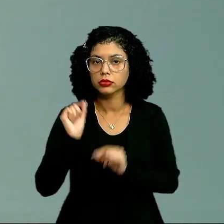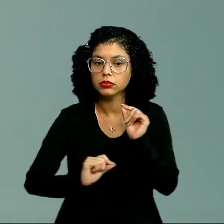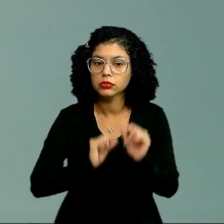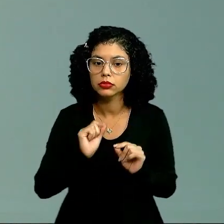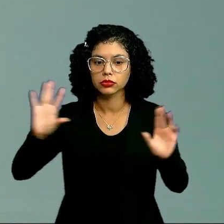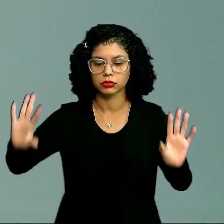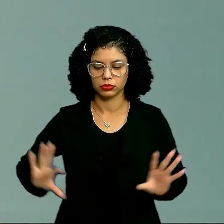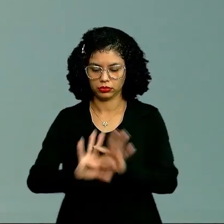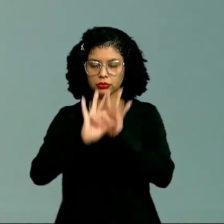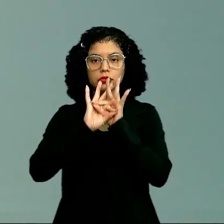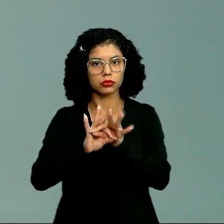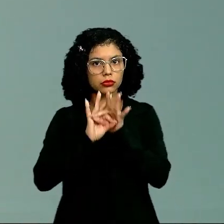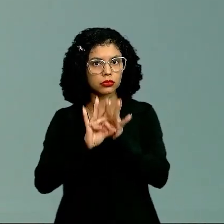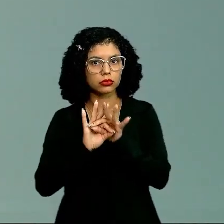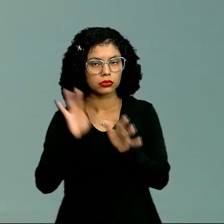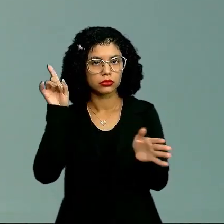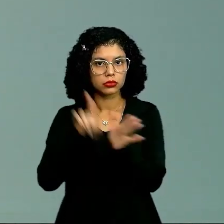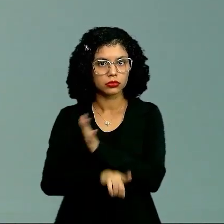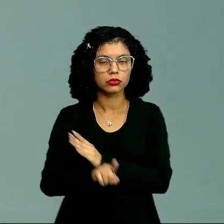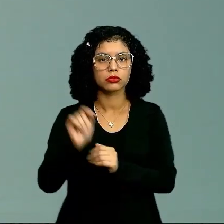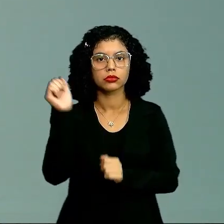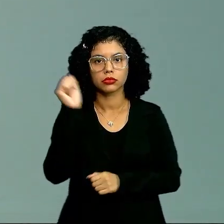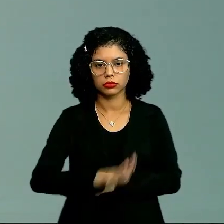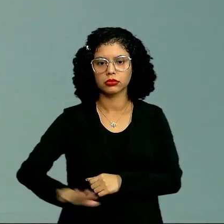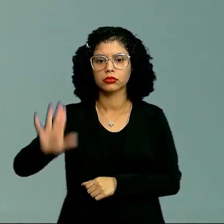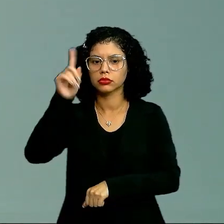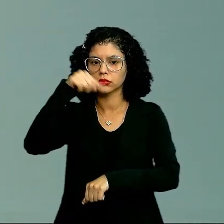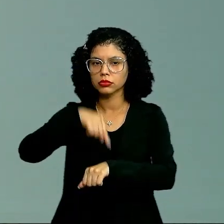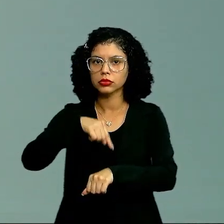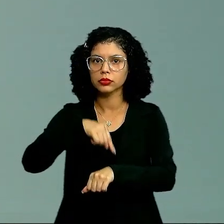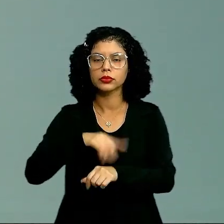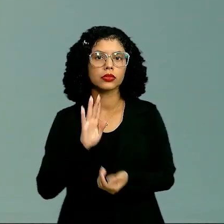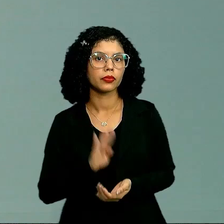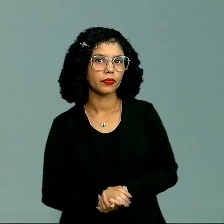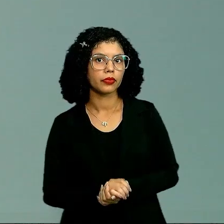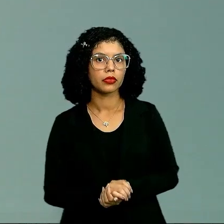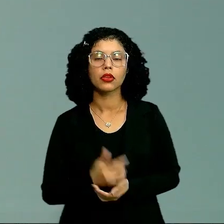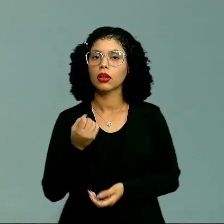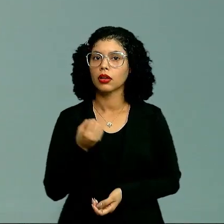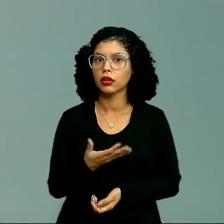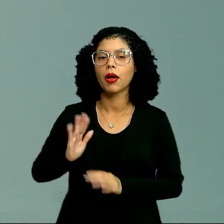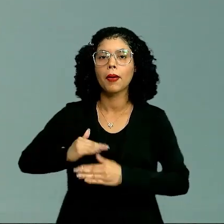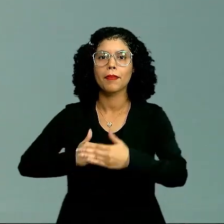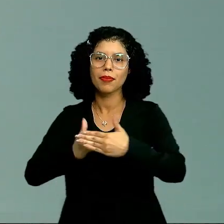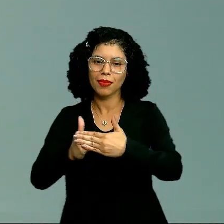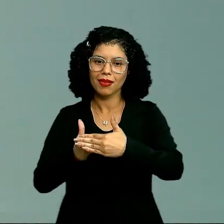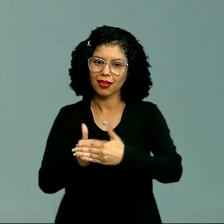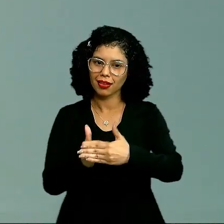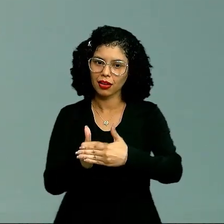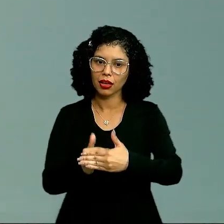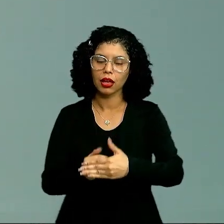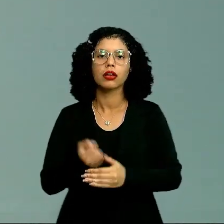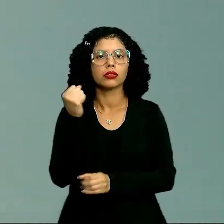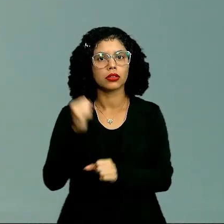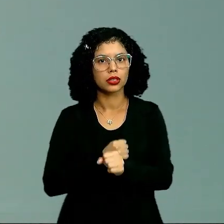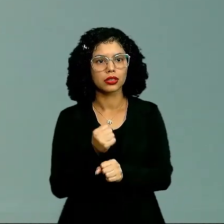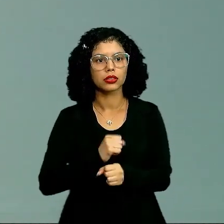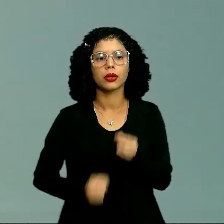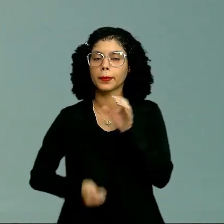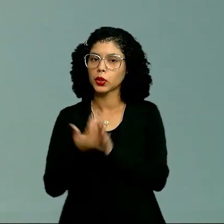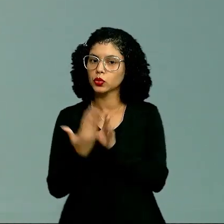dessa ligação, dessa questão temporal, quer dizer, o tempo ele não é uma barreira para uma obra, para